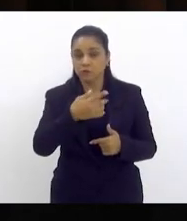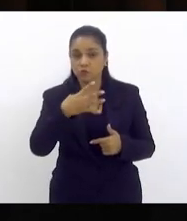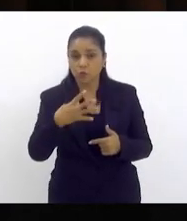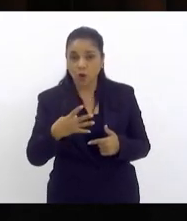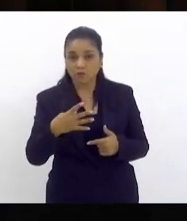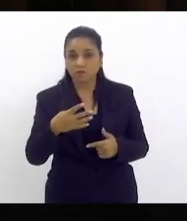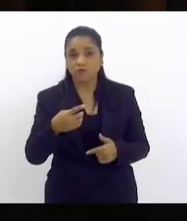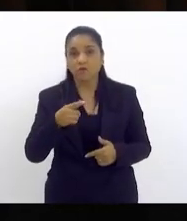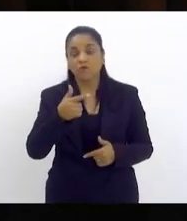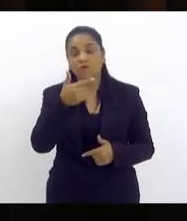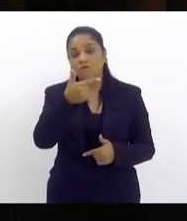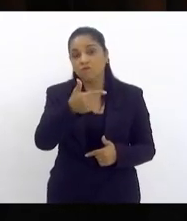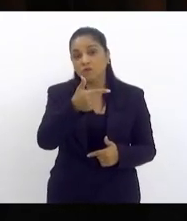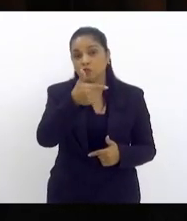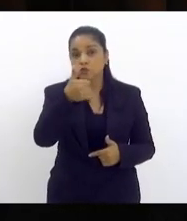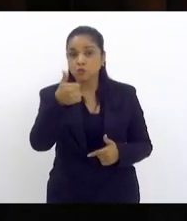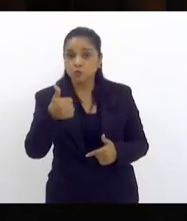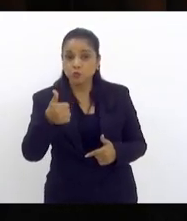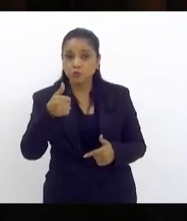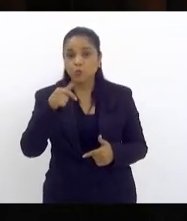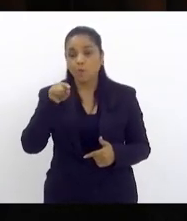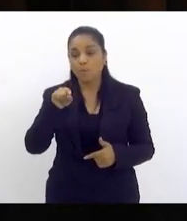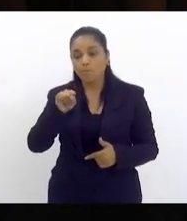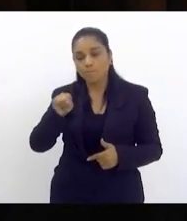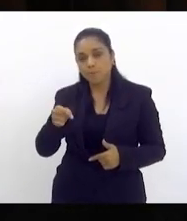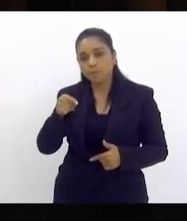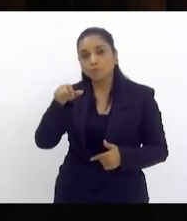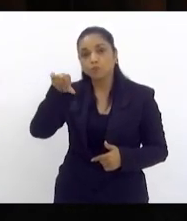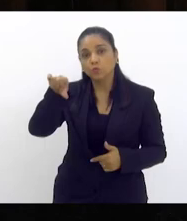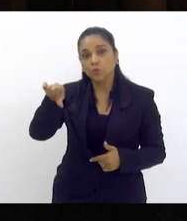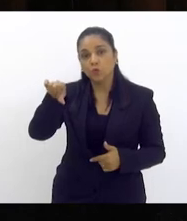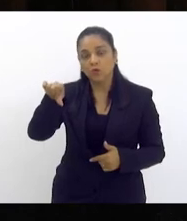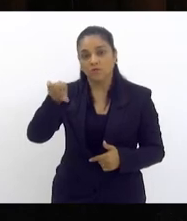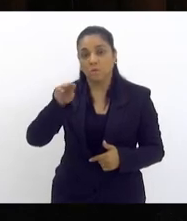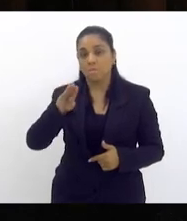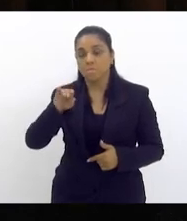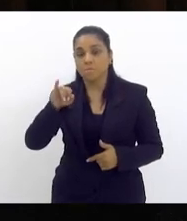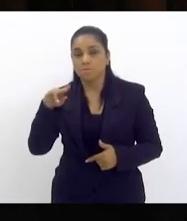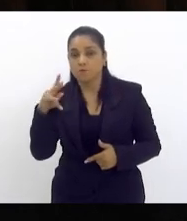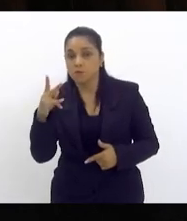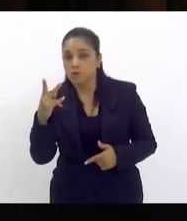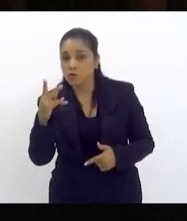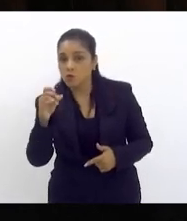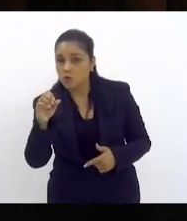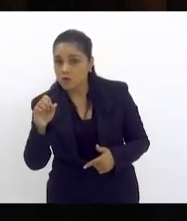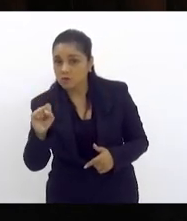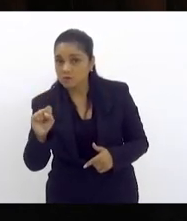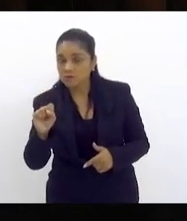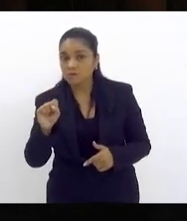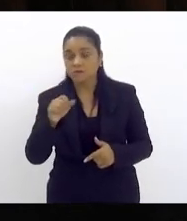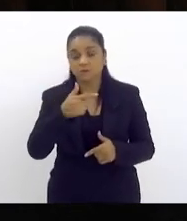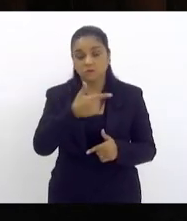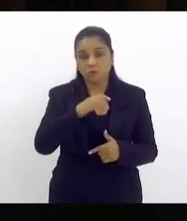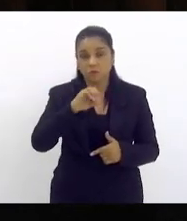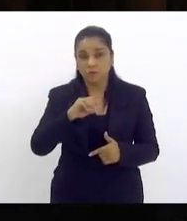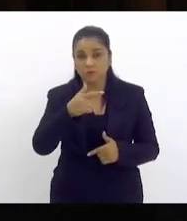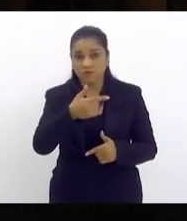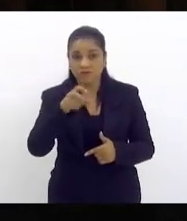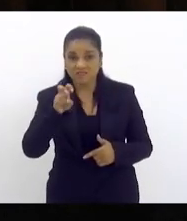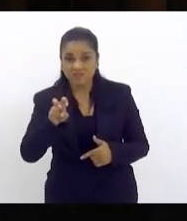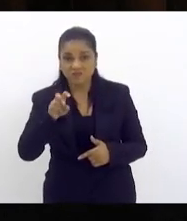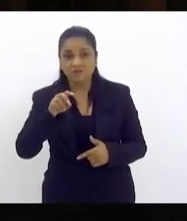de 21,9 bilhões. E em 2025, será um montante de